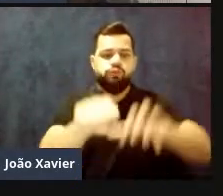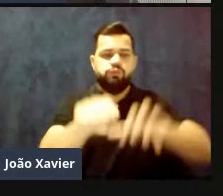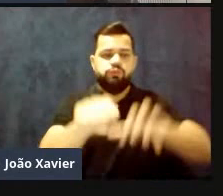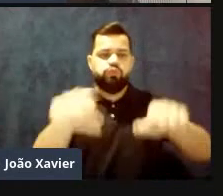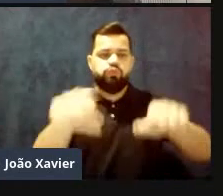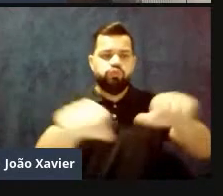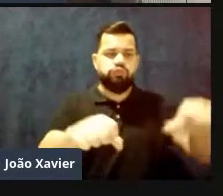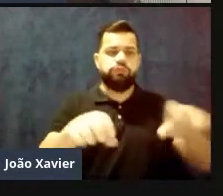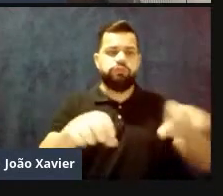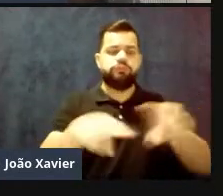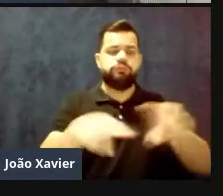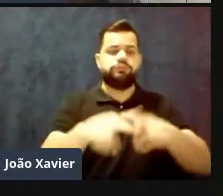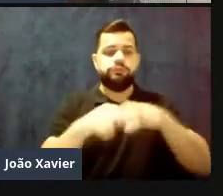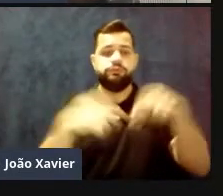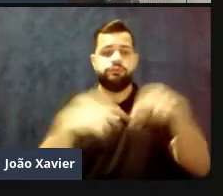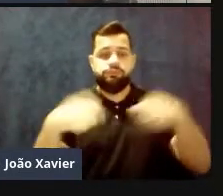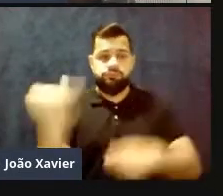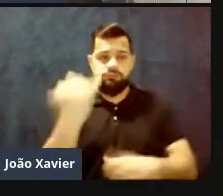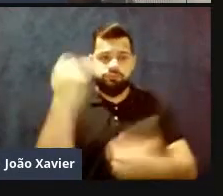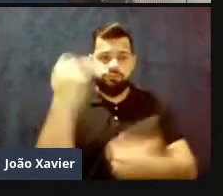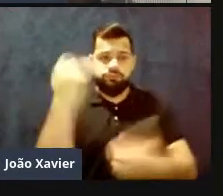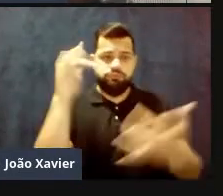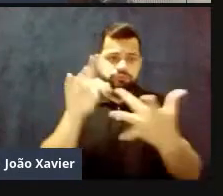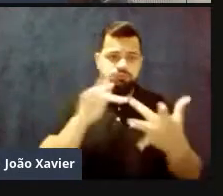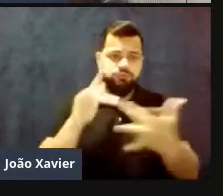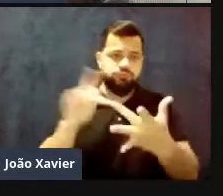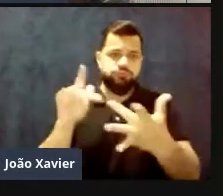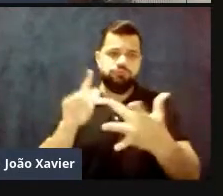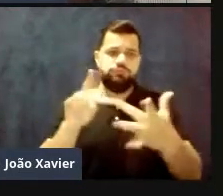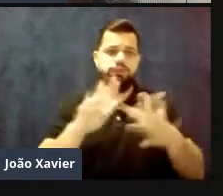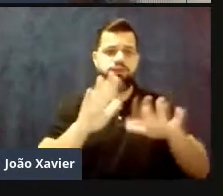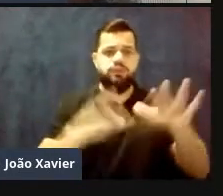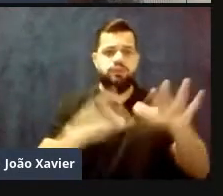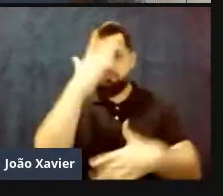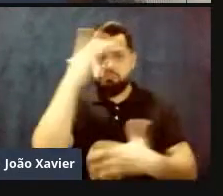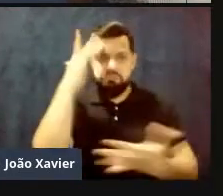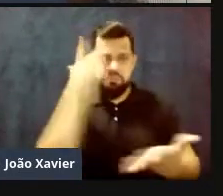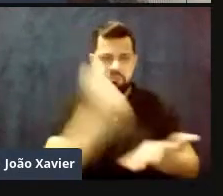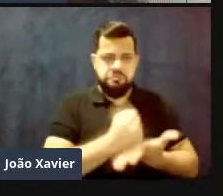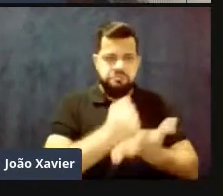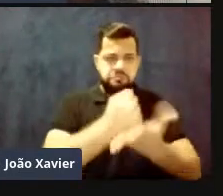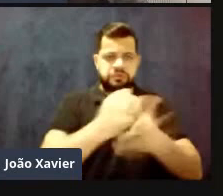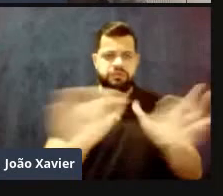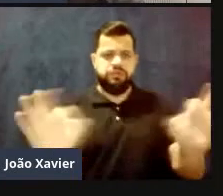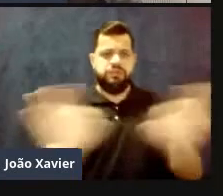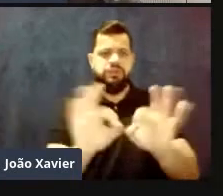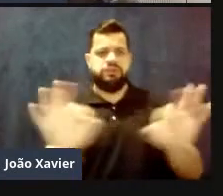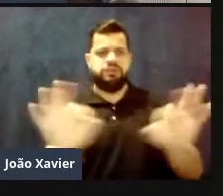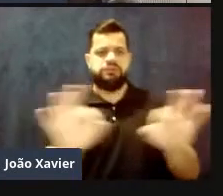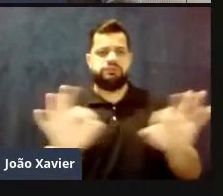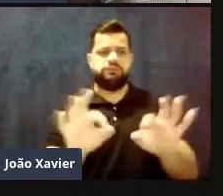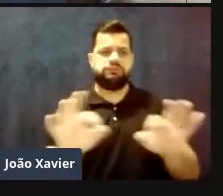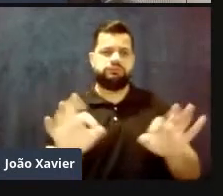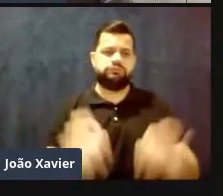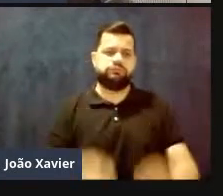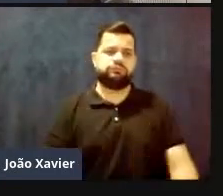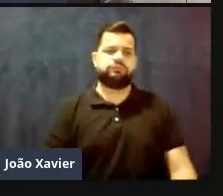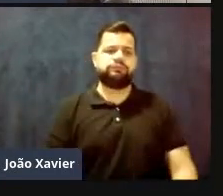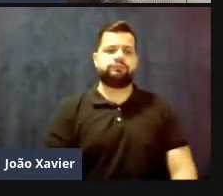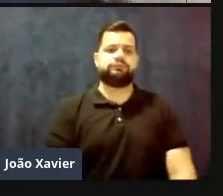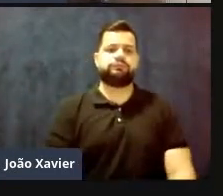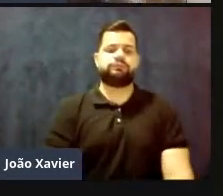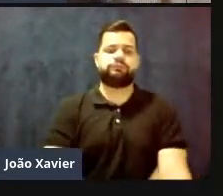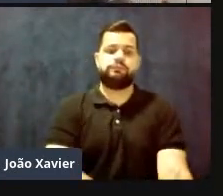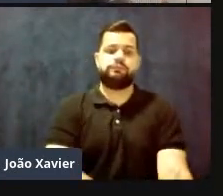paciente, ainda que as regulamentações não apoiassem tal atividade, para reduzir ali o número de profissionais que estariam diretamente em contato com o